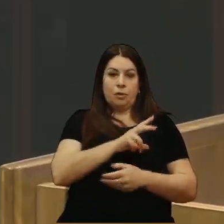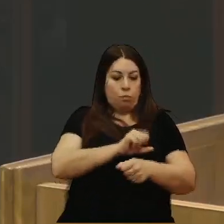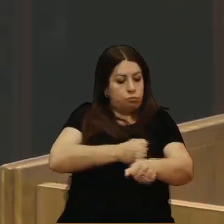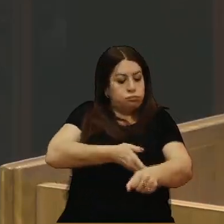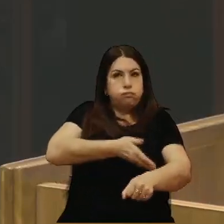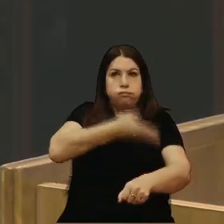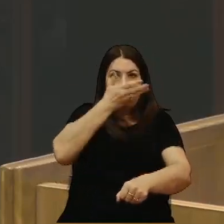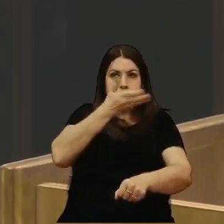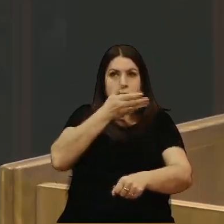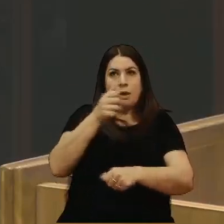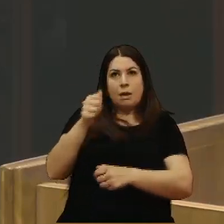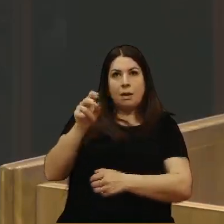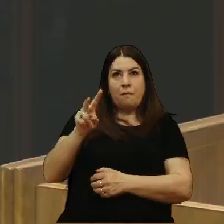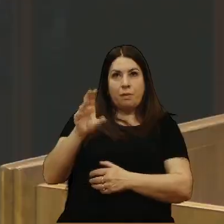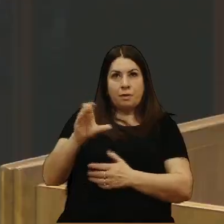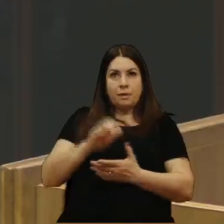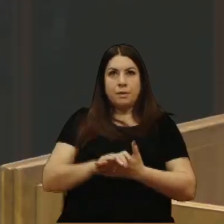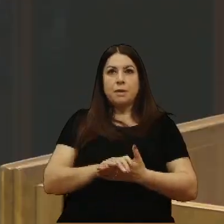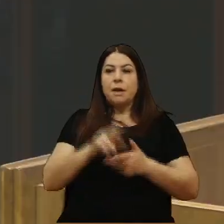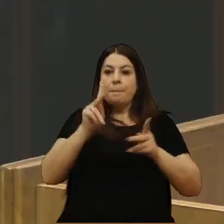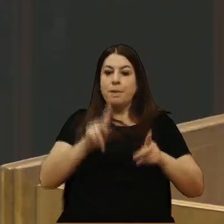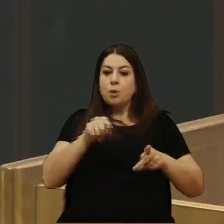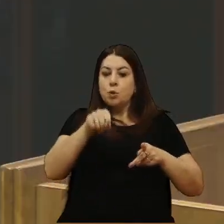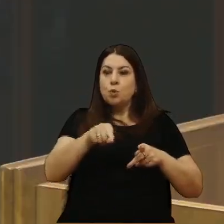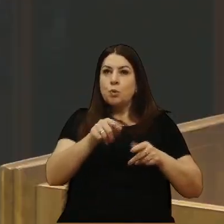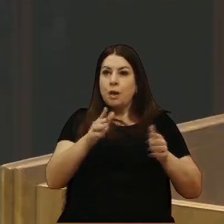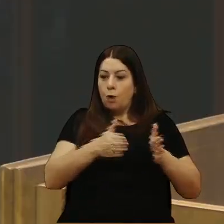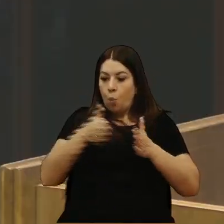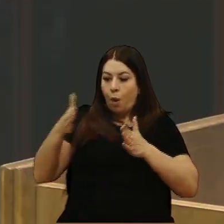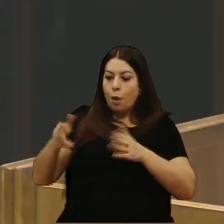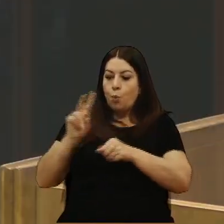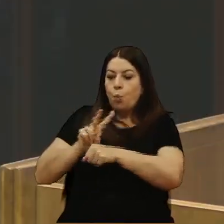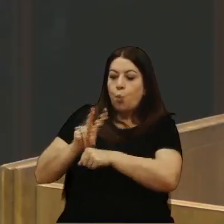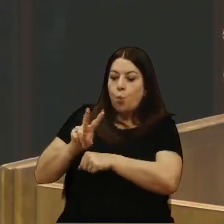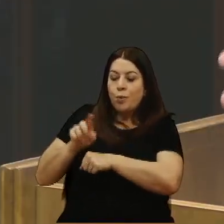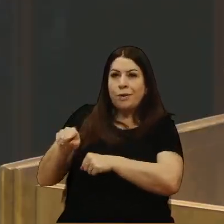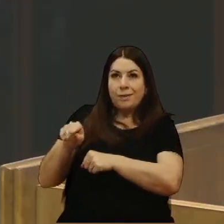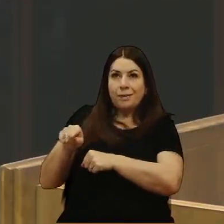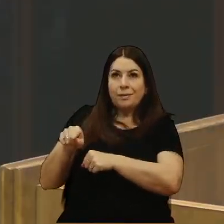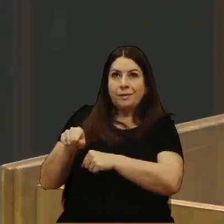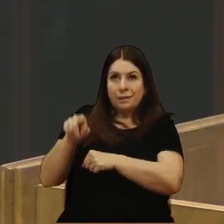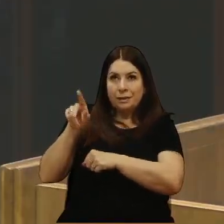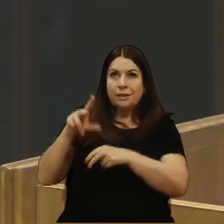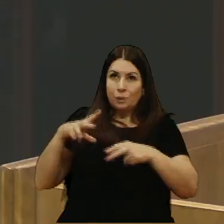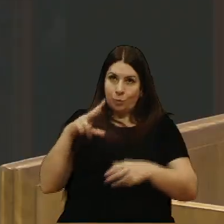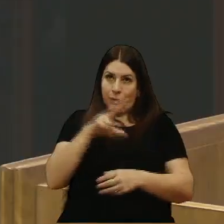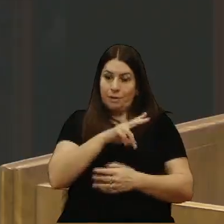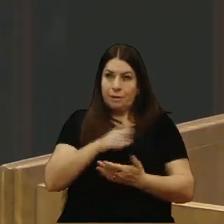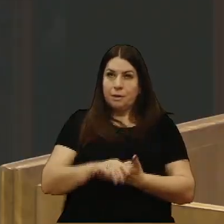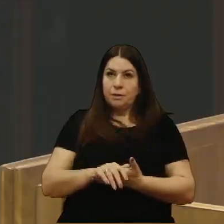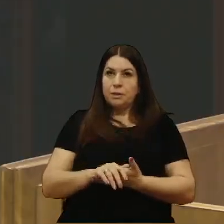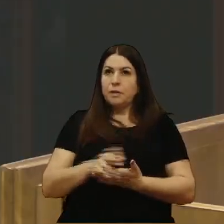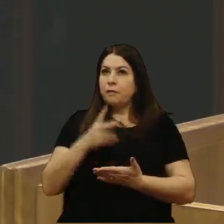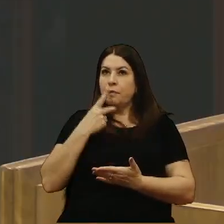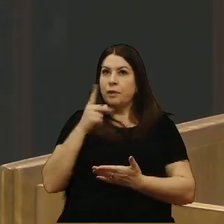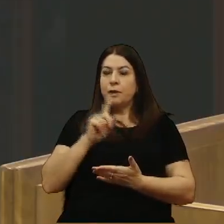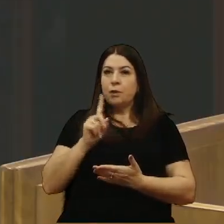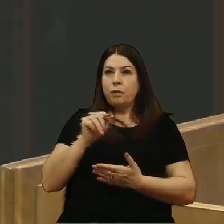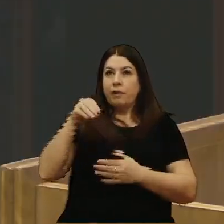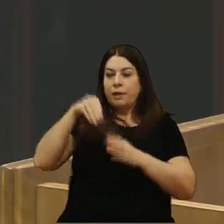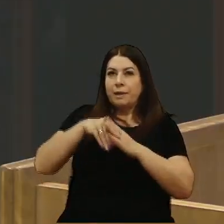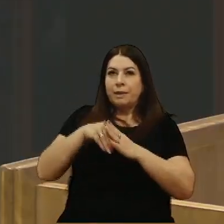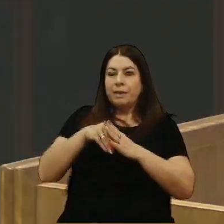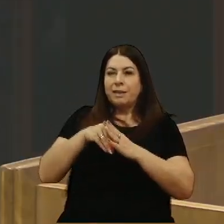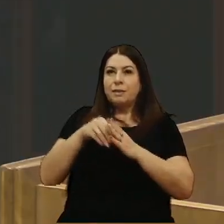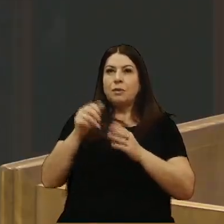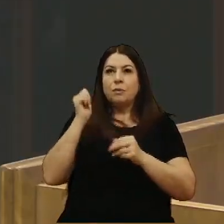alta, teve um AVC. A pessoa que estava ao lado, cuidando do outro paciente, disse que não ficaria no quarto porque